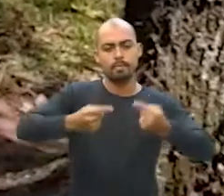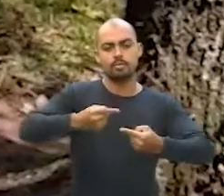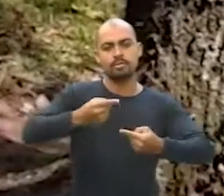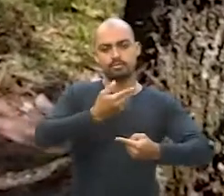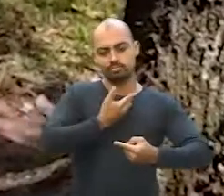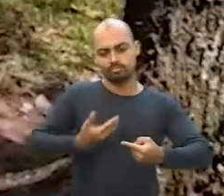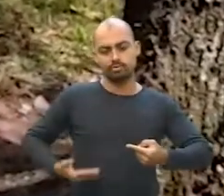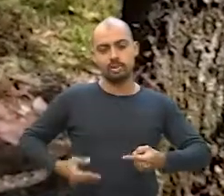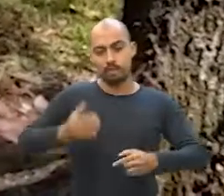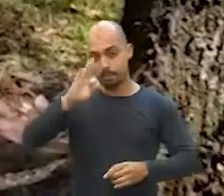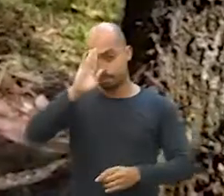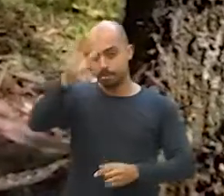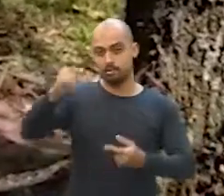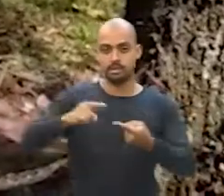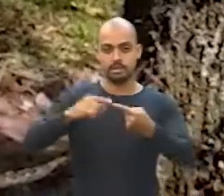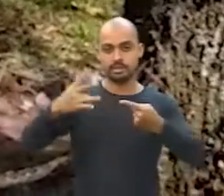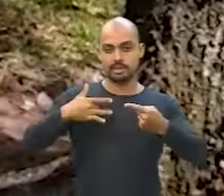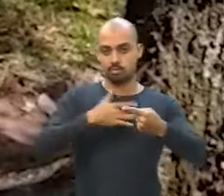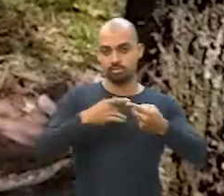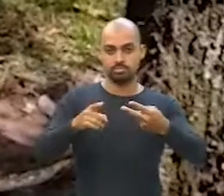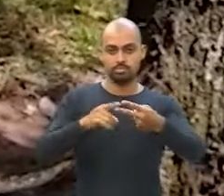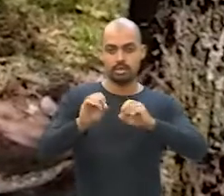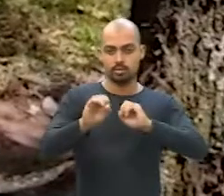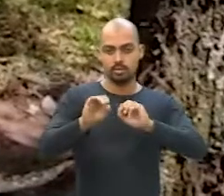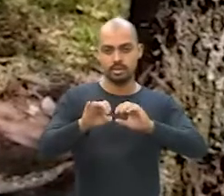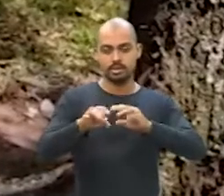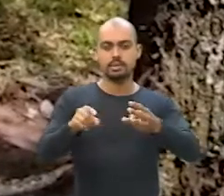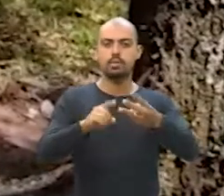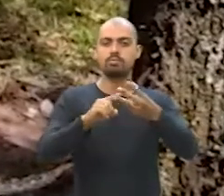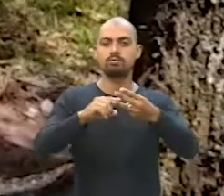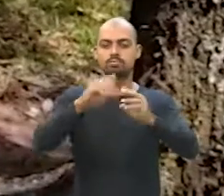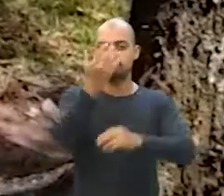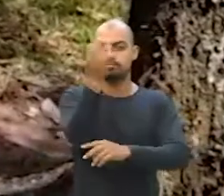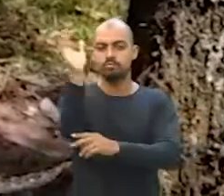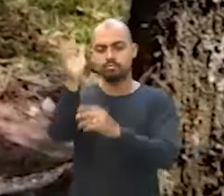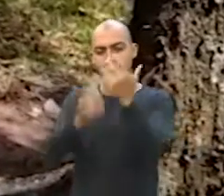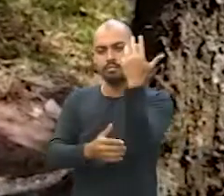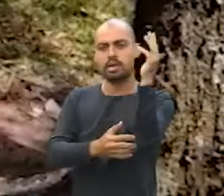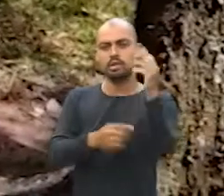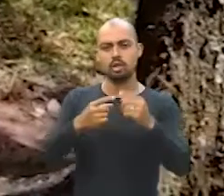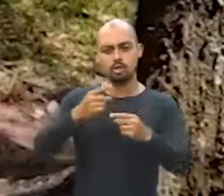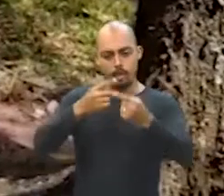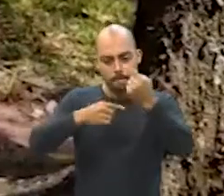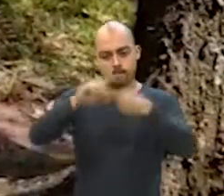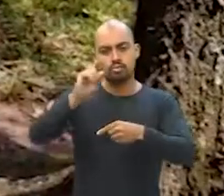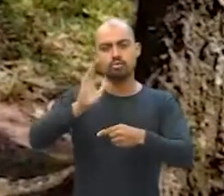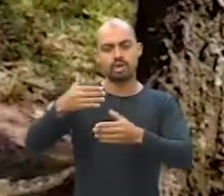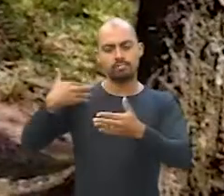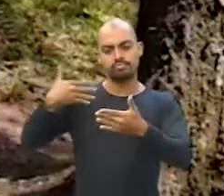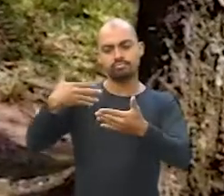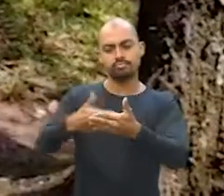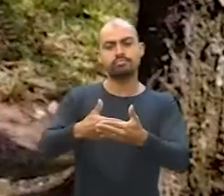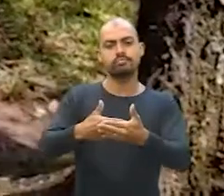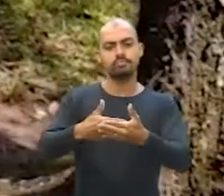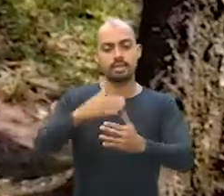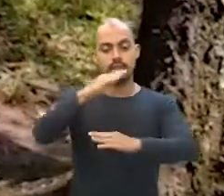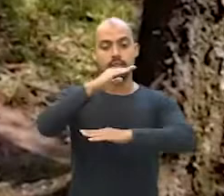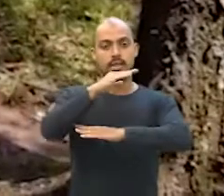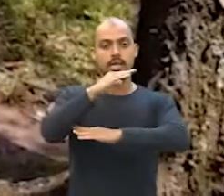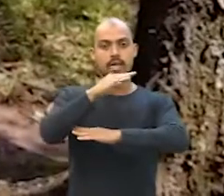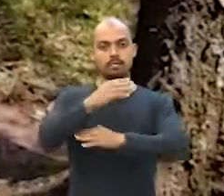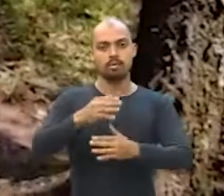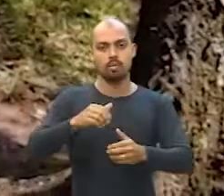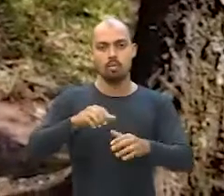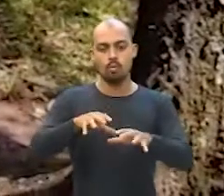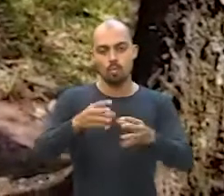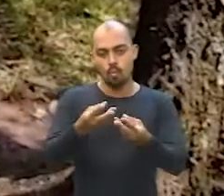políticas públicas, principalmente saúde, educação, meio ambiente. São ações que a gente vem desenvolvendo há muito tempo. Na Câmara,